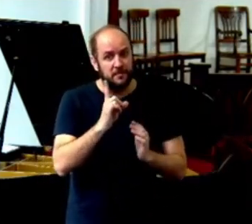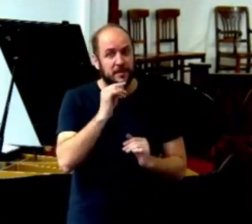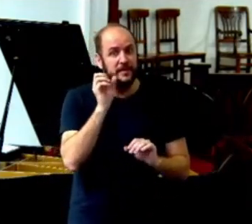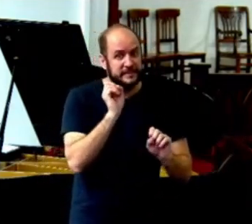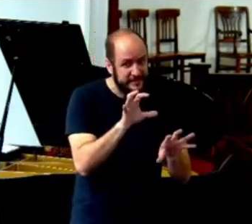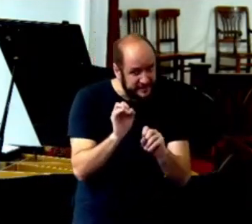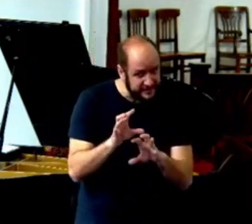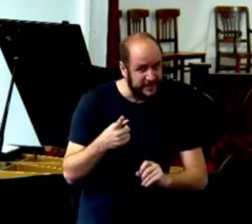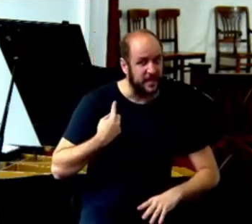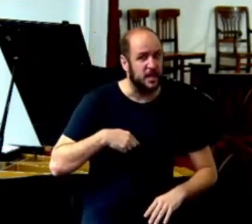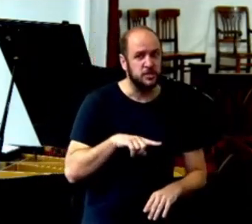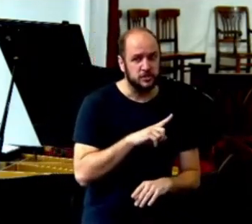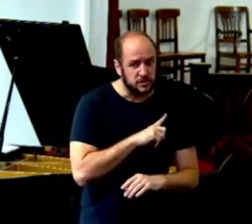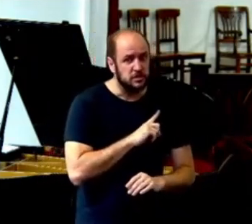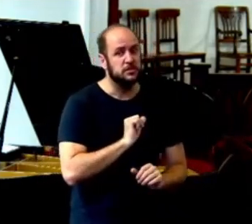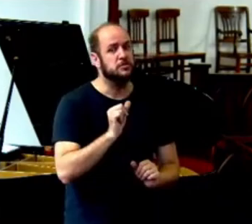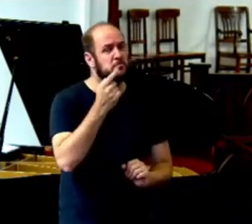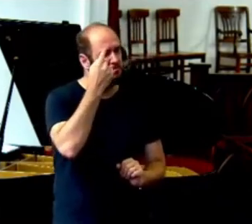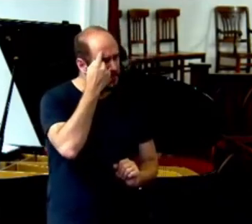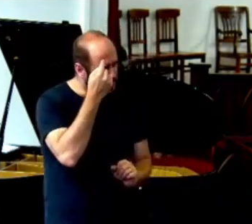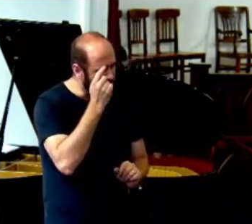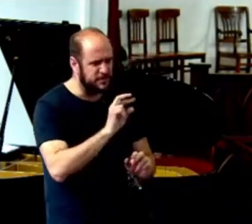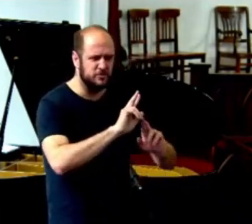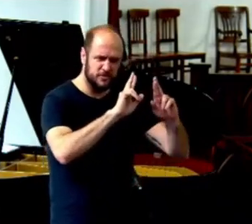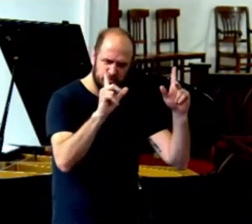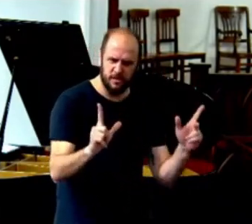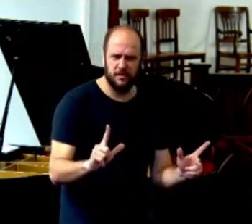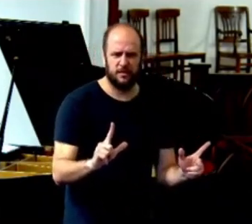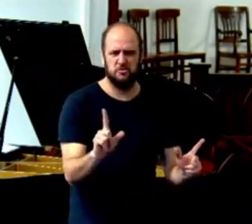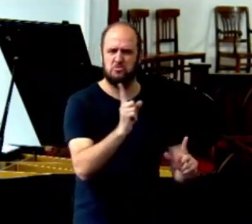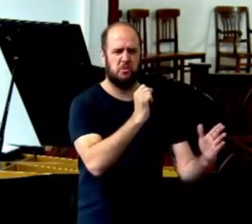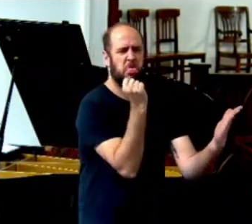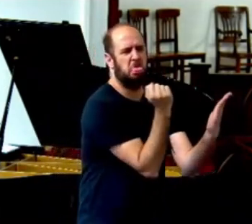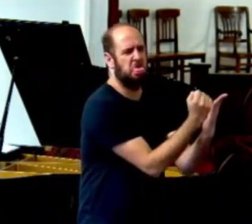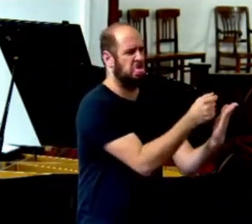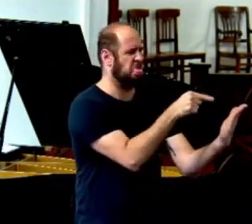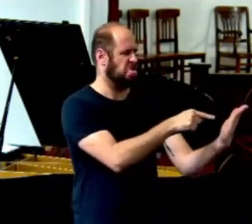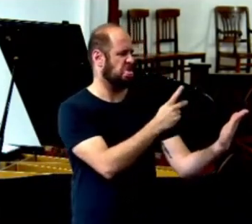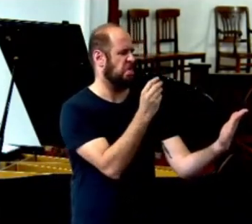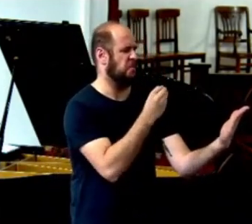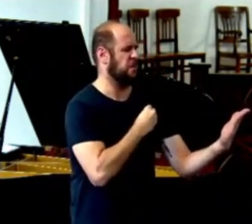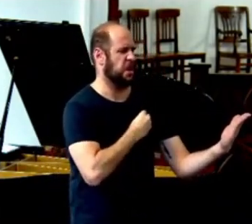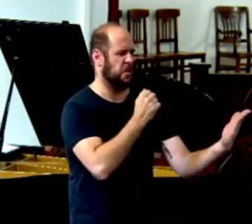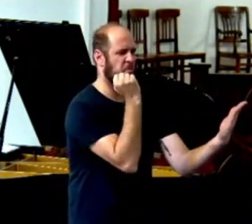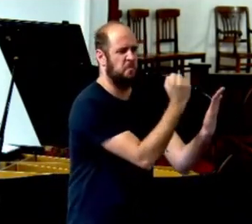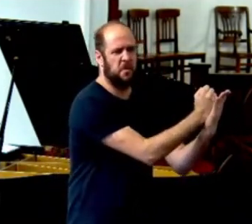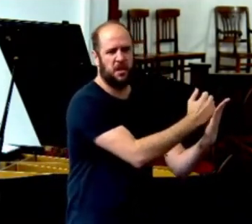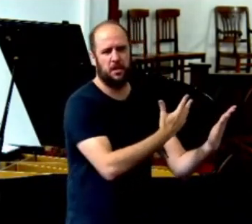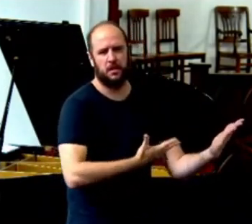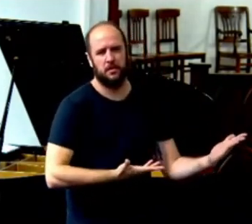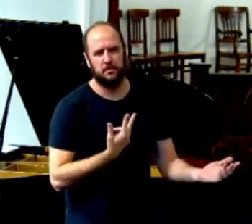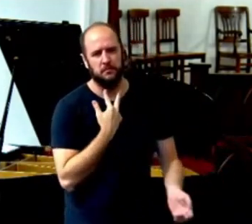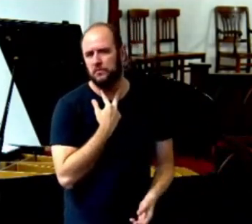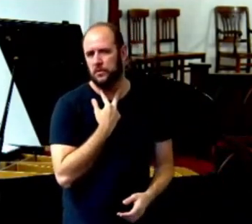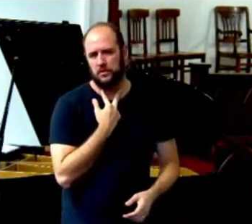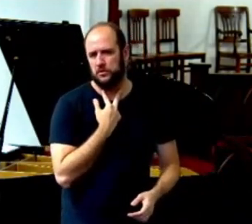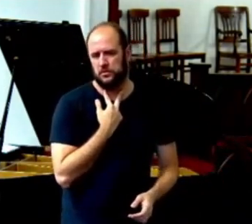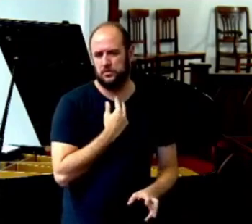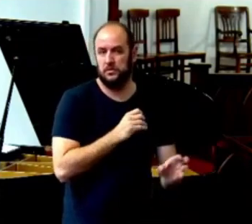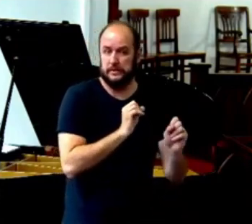não rotular pessoas. Não rotular pessoas. O texto não ensina que temos que